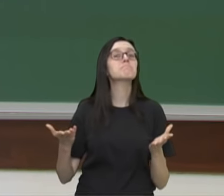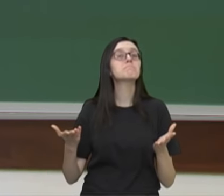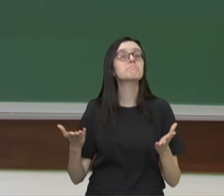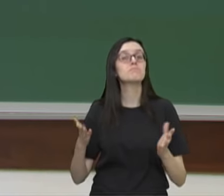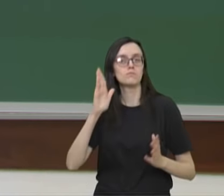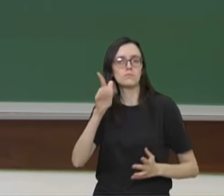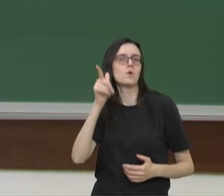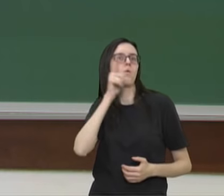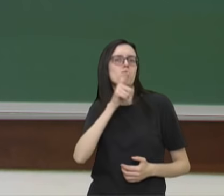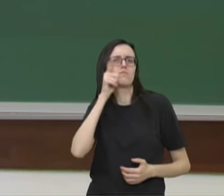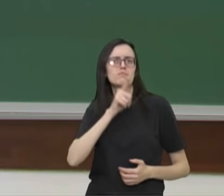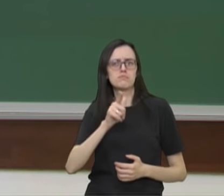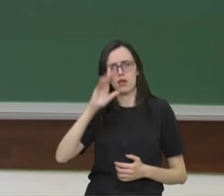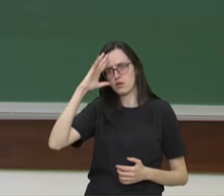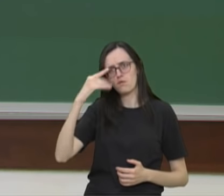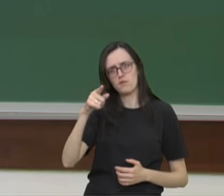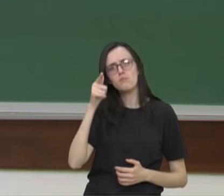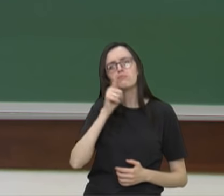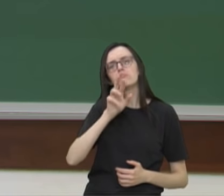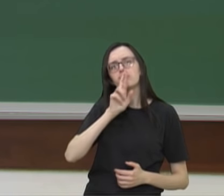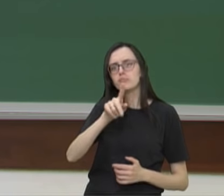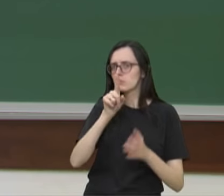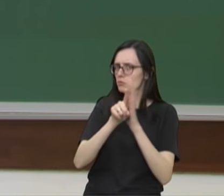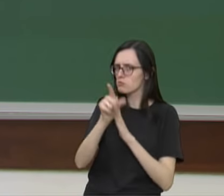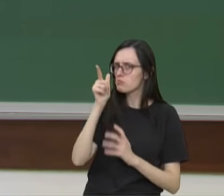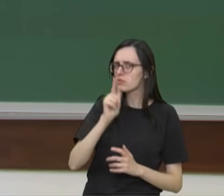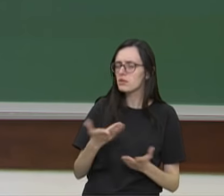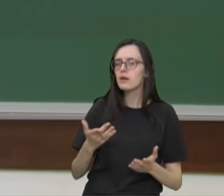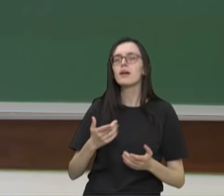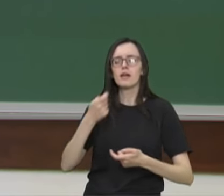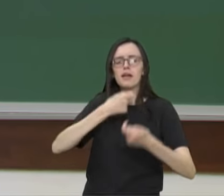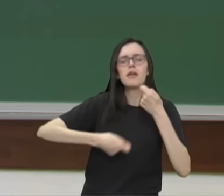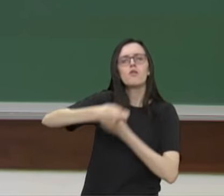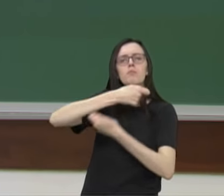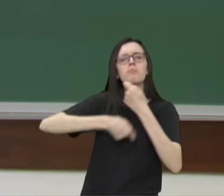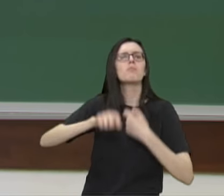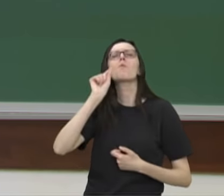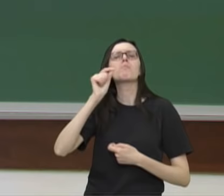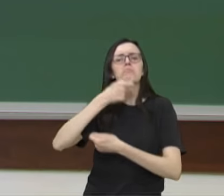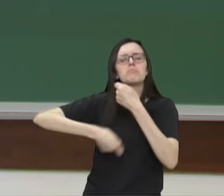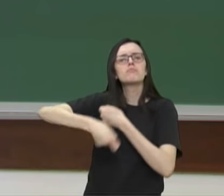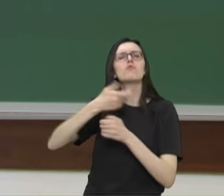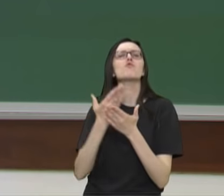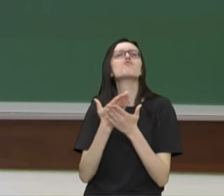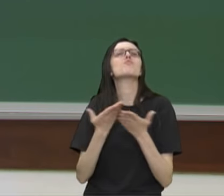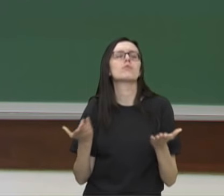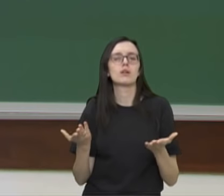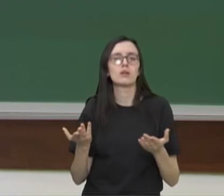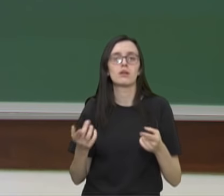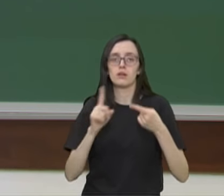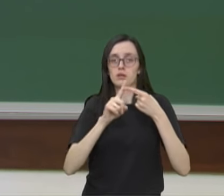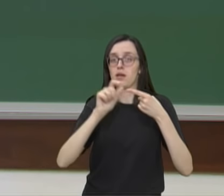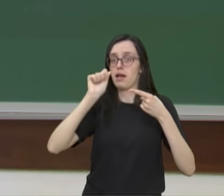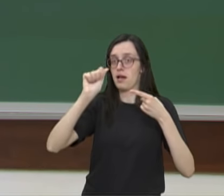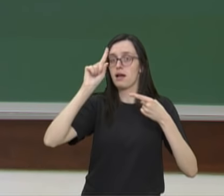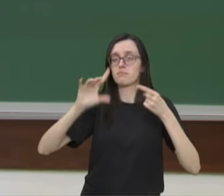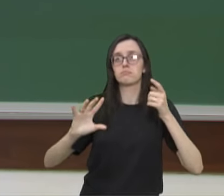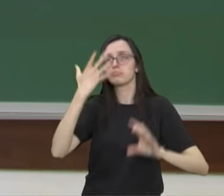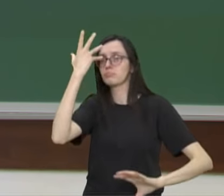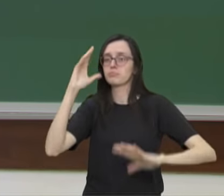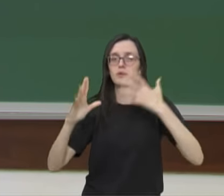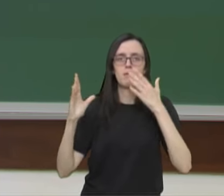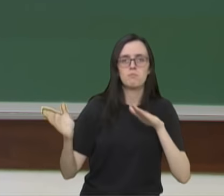e já conseguiram aí resolver responder essa pergunta a economia o que que a economia ela estuda letra a os fenômenos